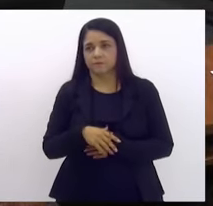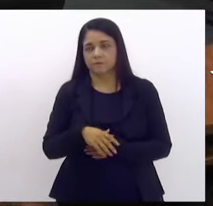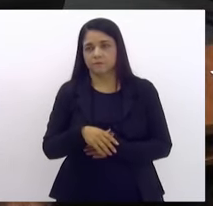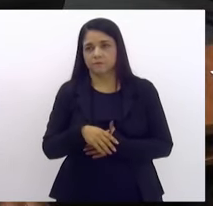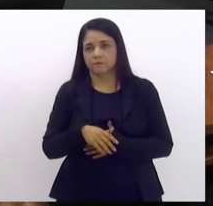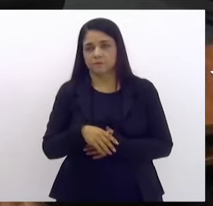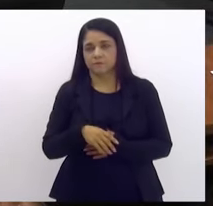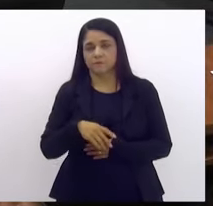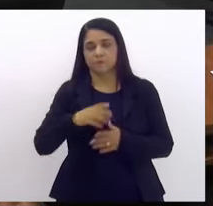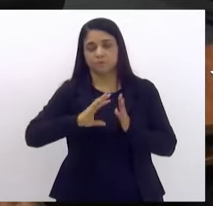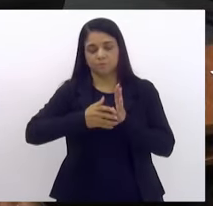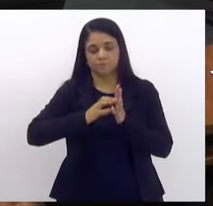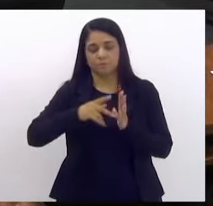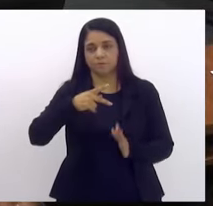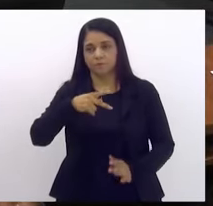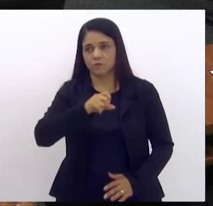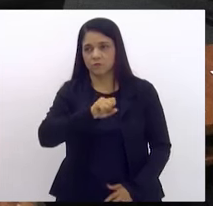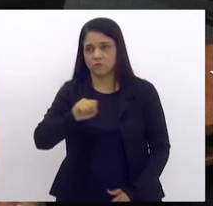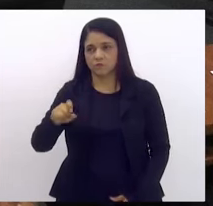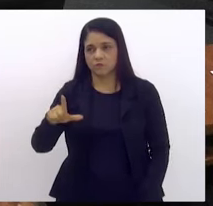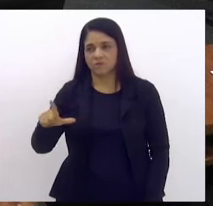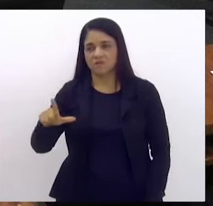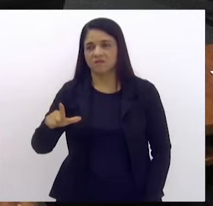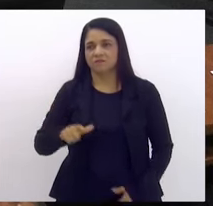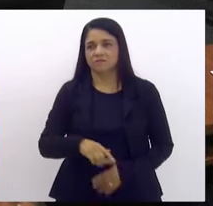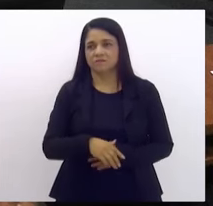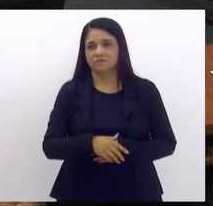Pela bancada do pessoal.